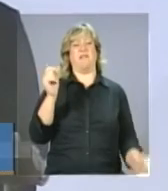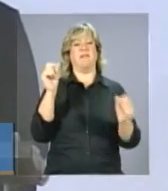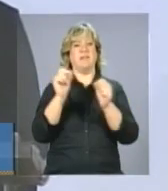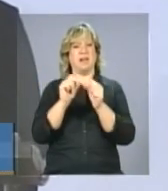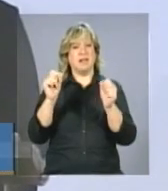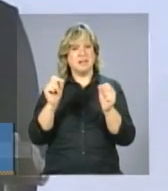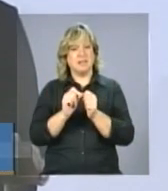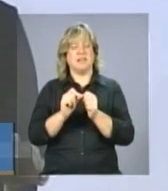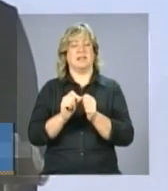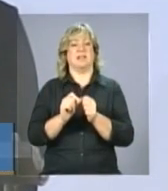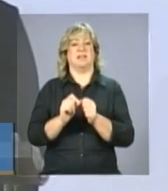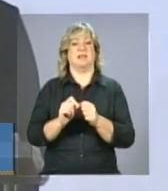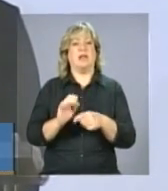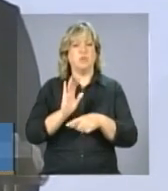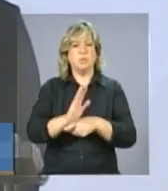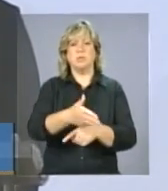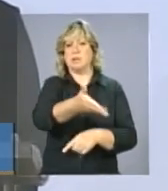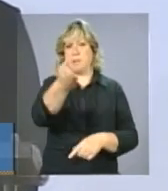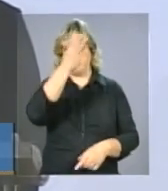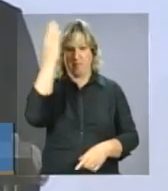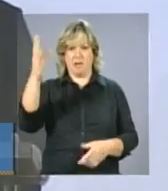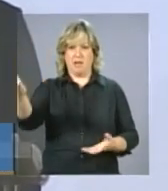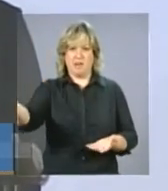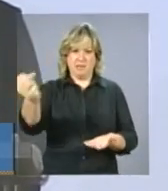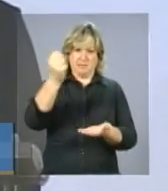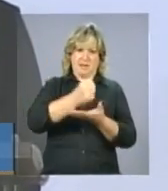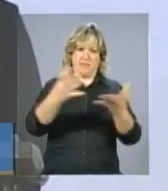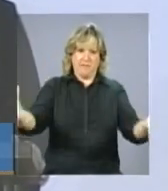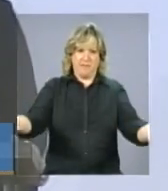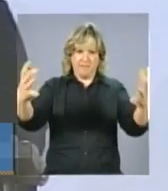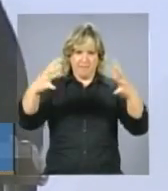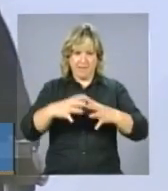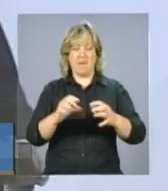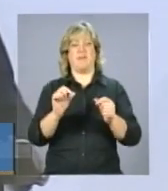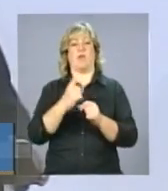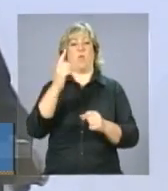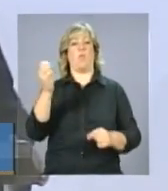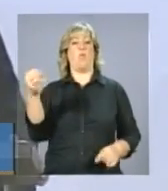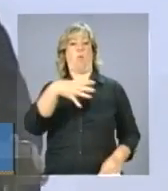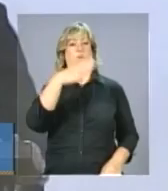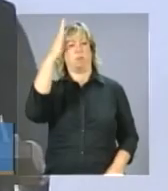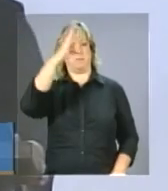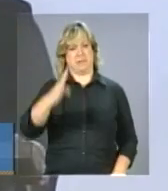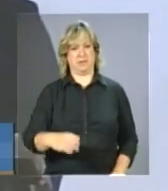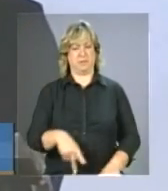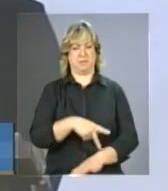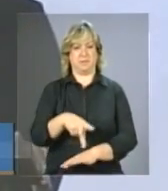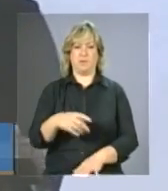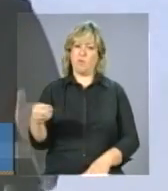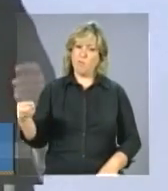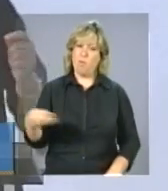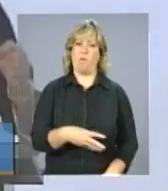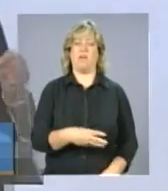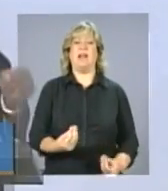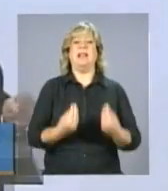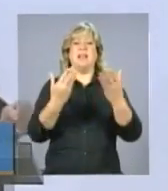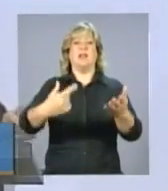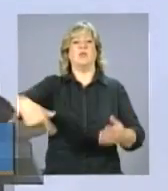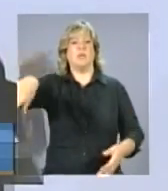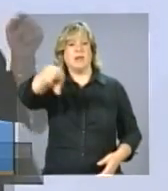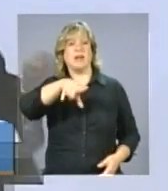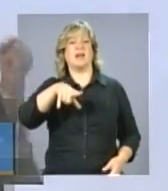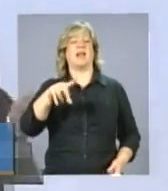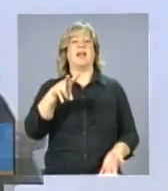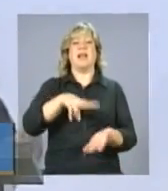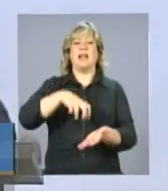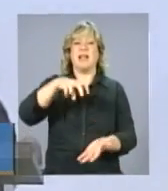brasileiros na construção de um novo Brasil, dando a eles, ao mesmo tempo, alegria, porque